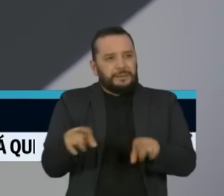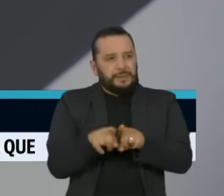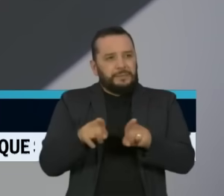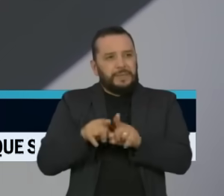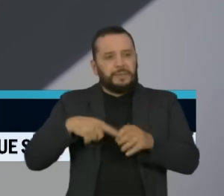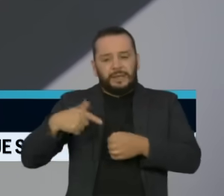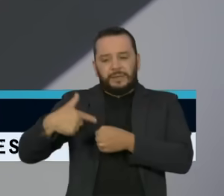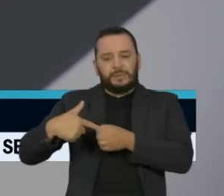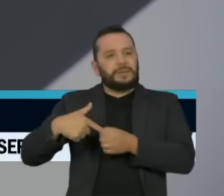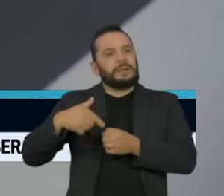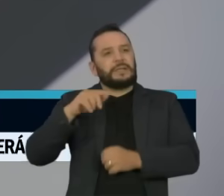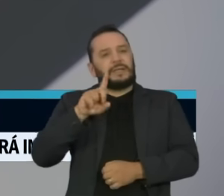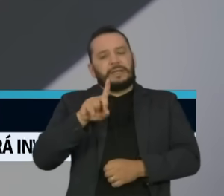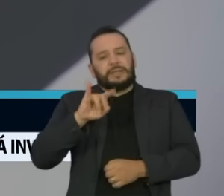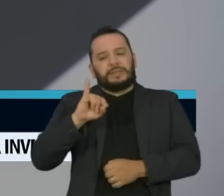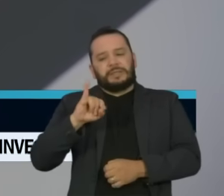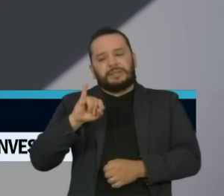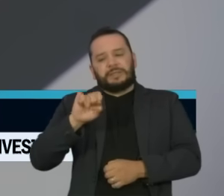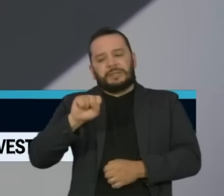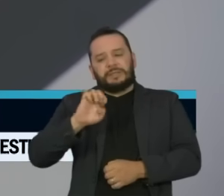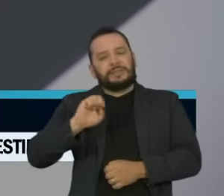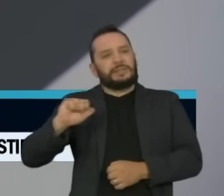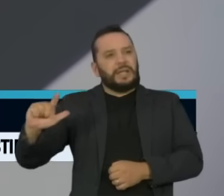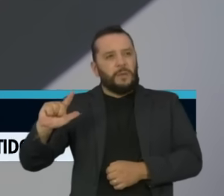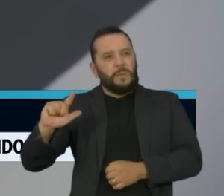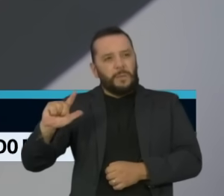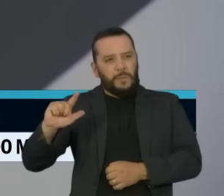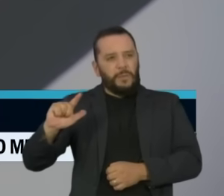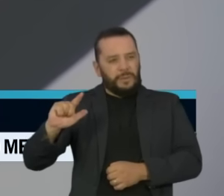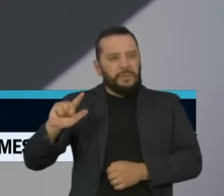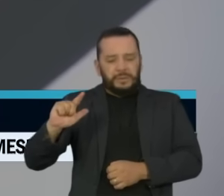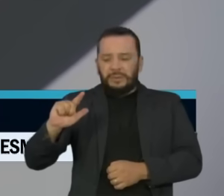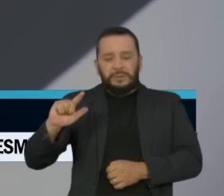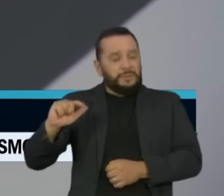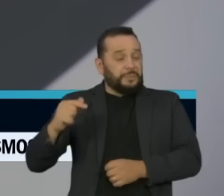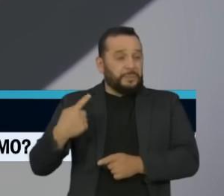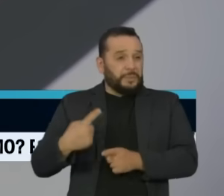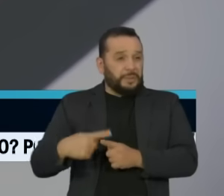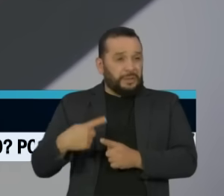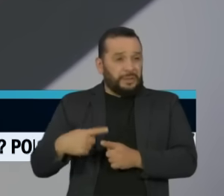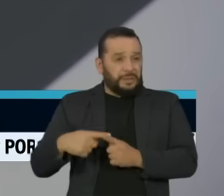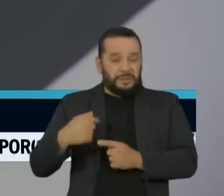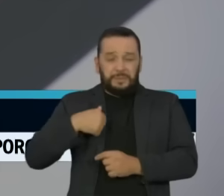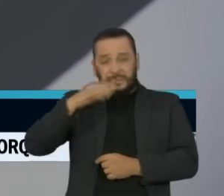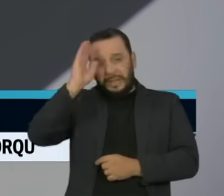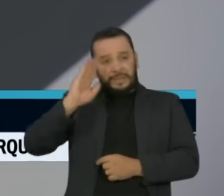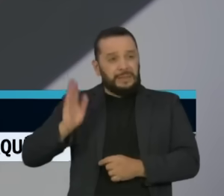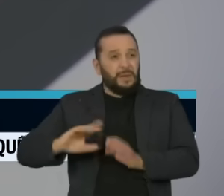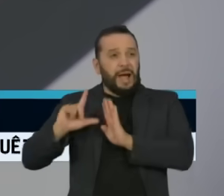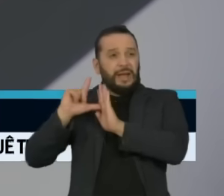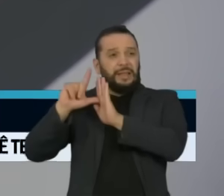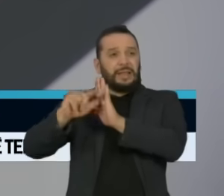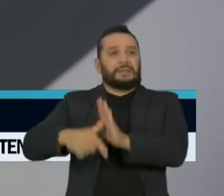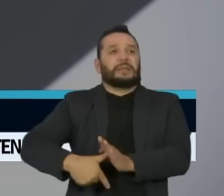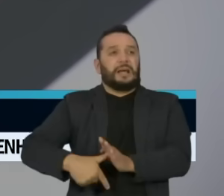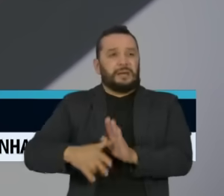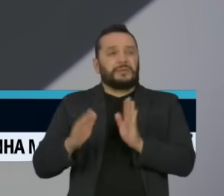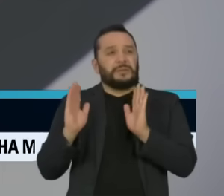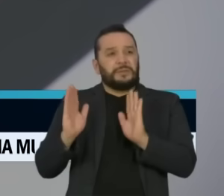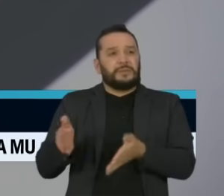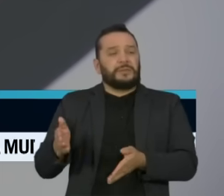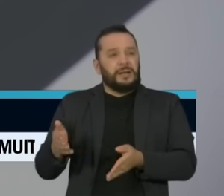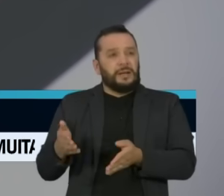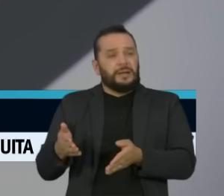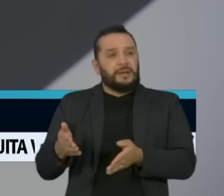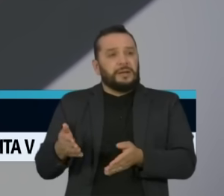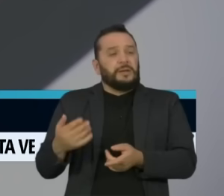no Brasil, na discussão do teor do diesel, o Brasil teve na contramão durante muito tempo no abaixar o teor